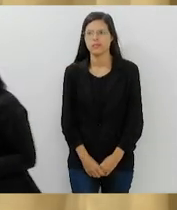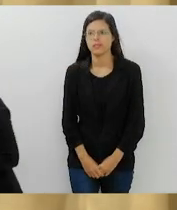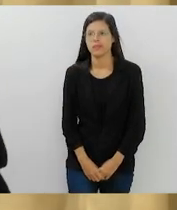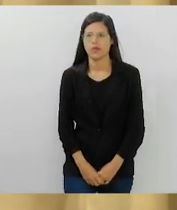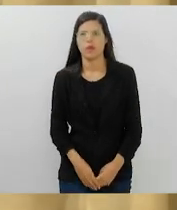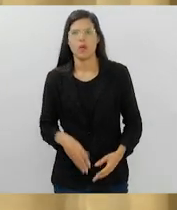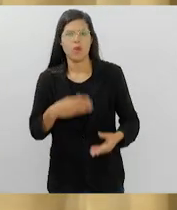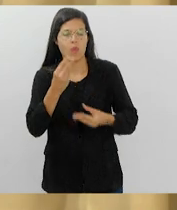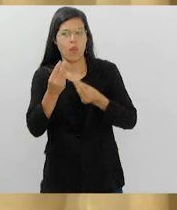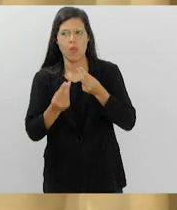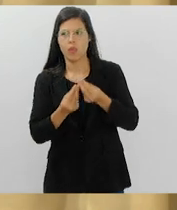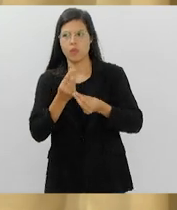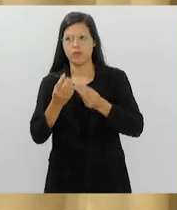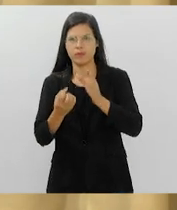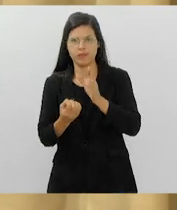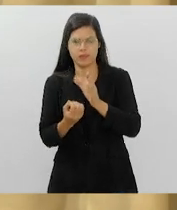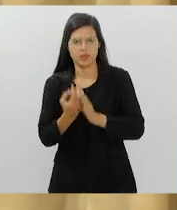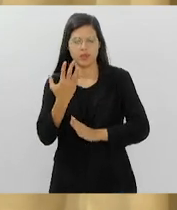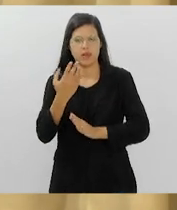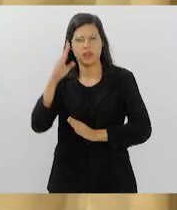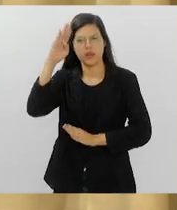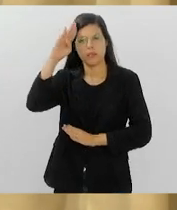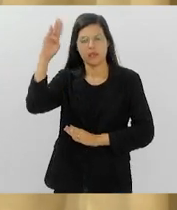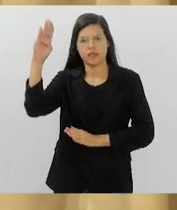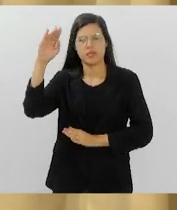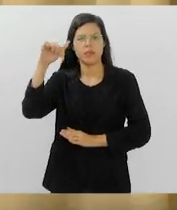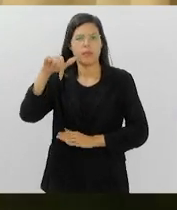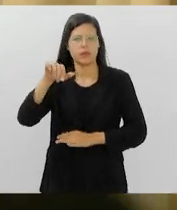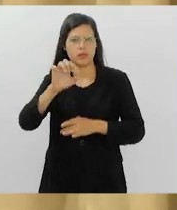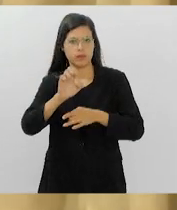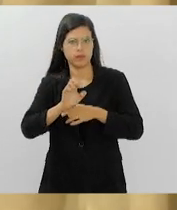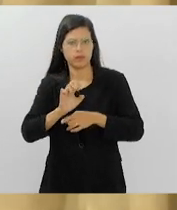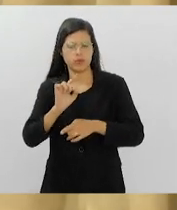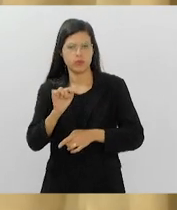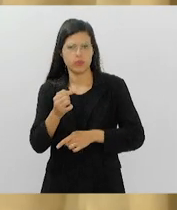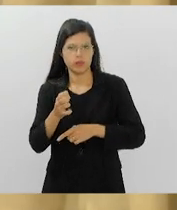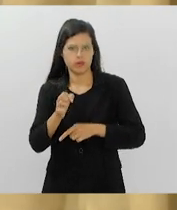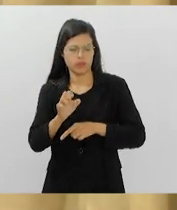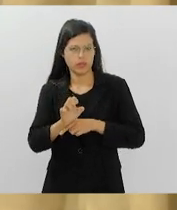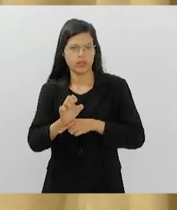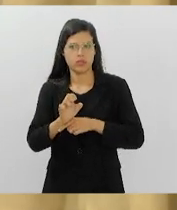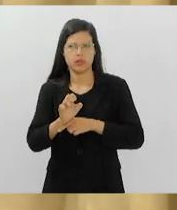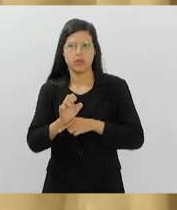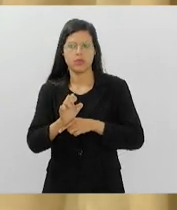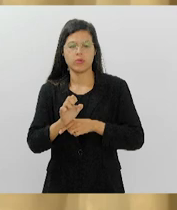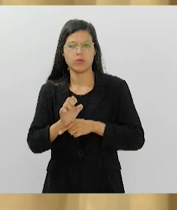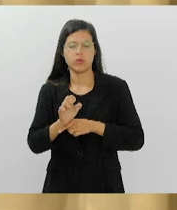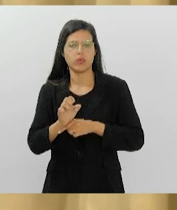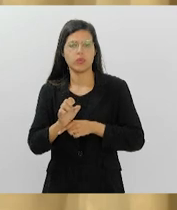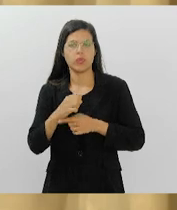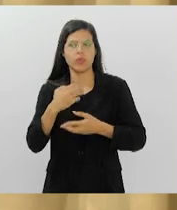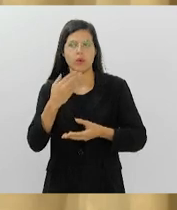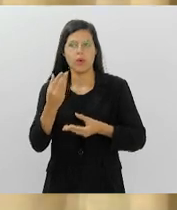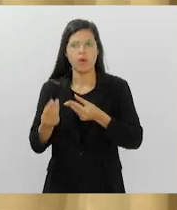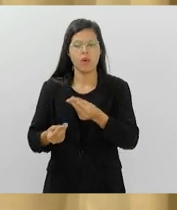foi criada, principalmente no nosso âmbito aqui, no nosso estado, e como você enxergou